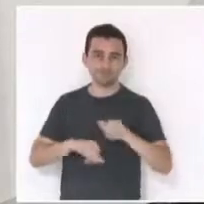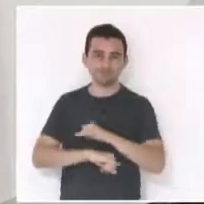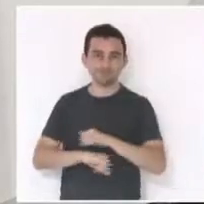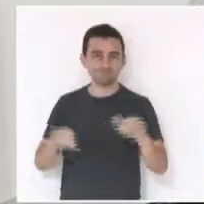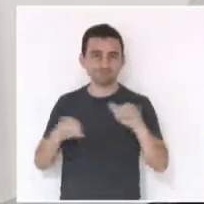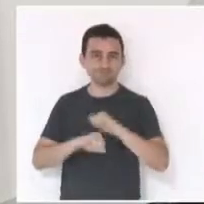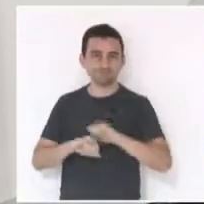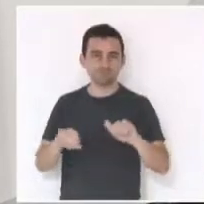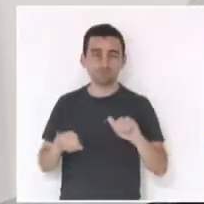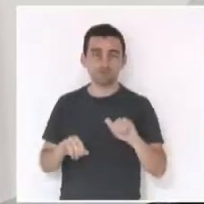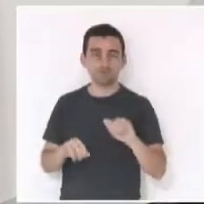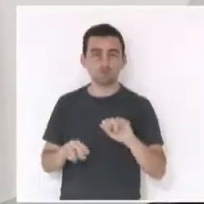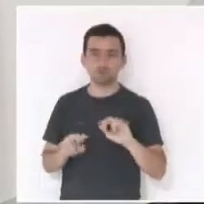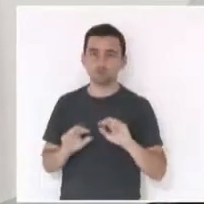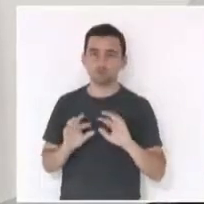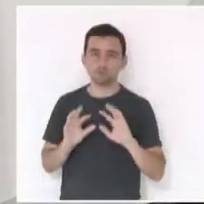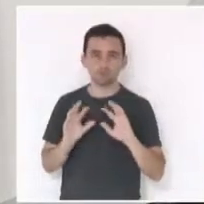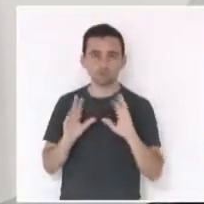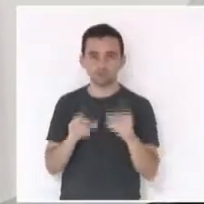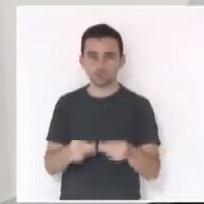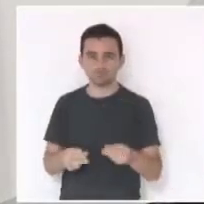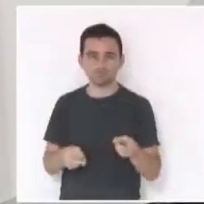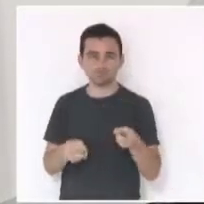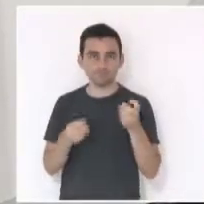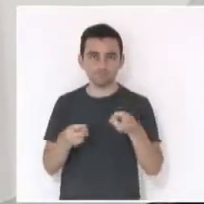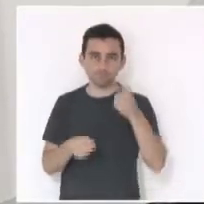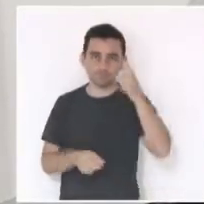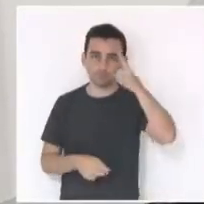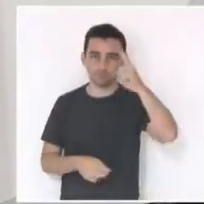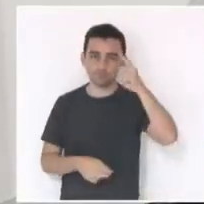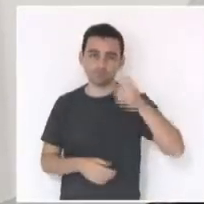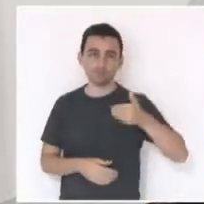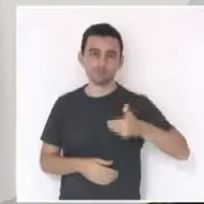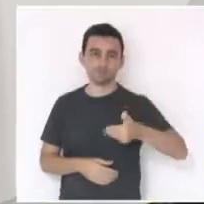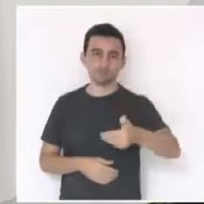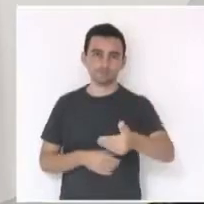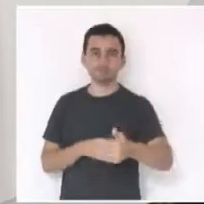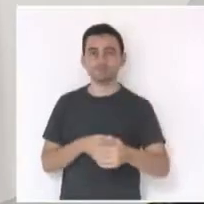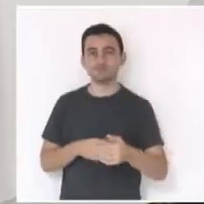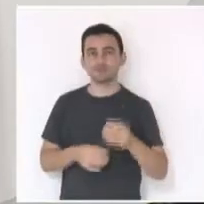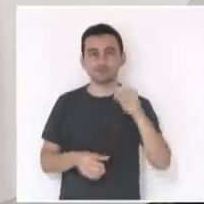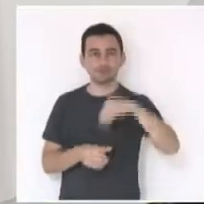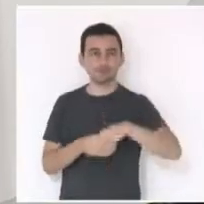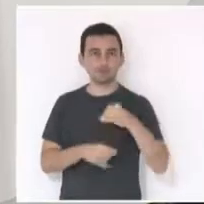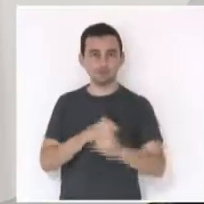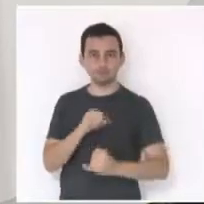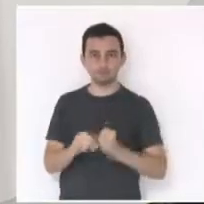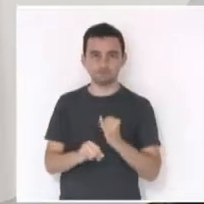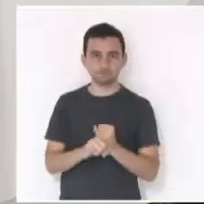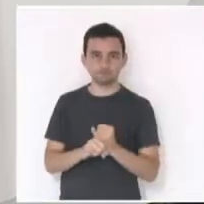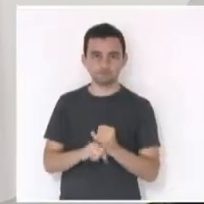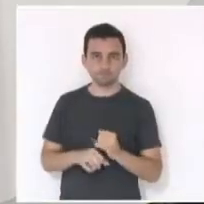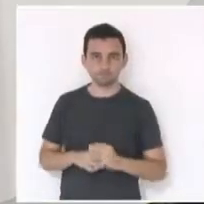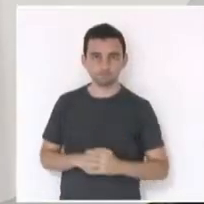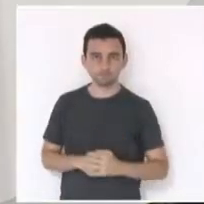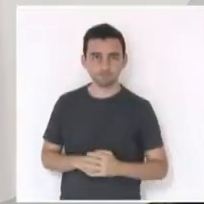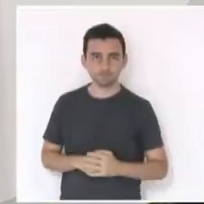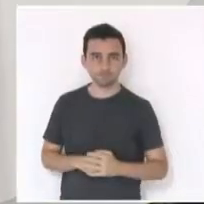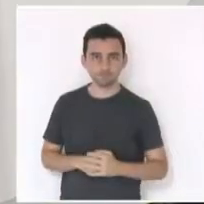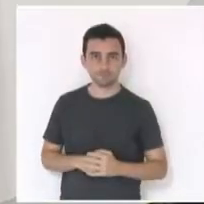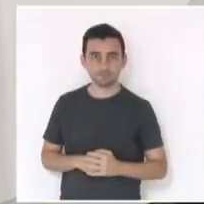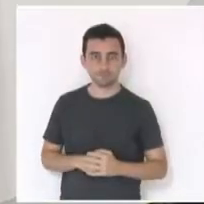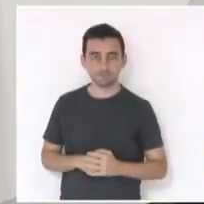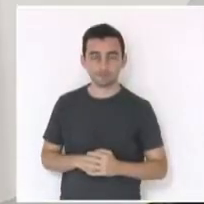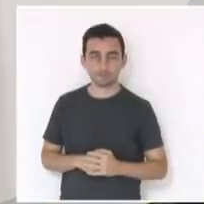que nós acompanhamos no dia a dia nesses veículos todos Oi e a